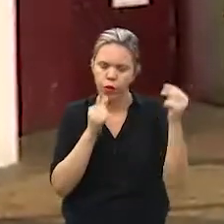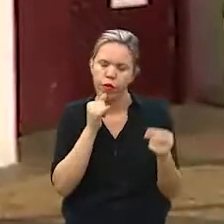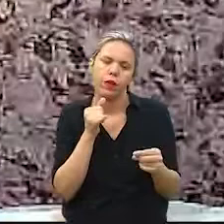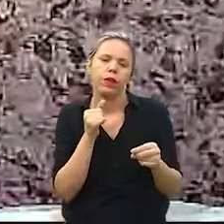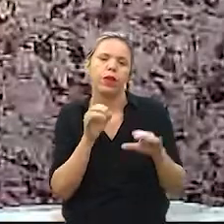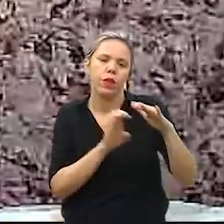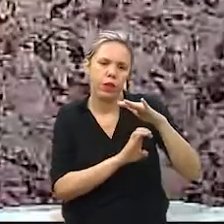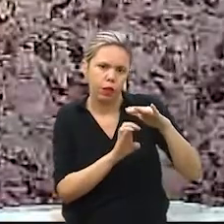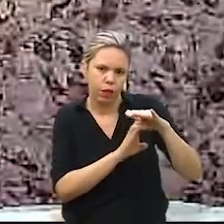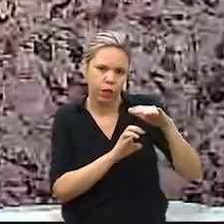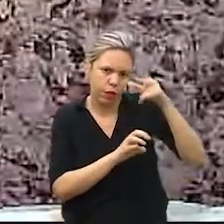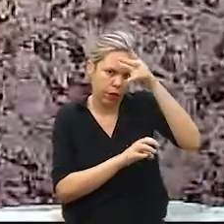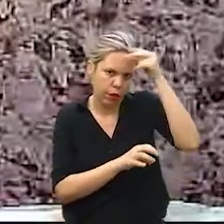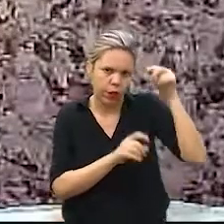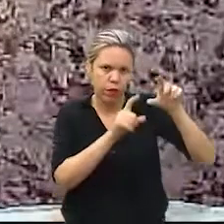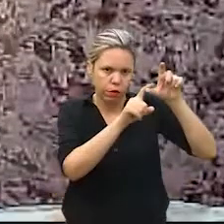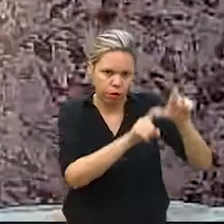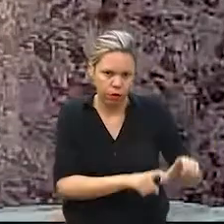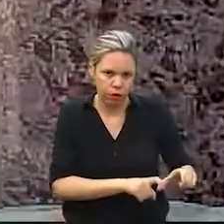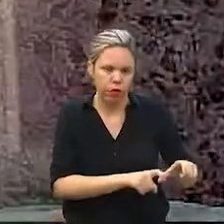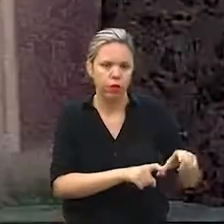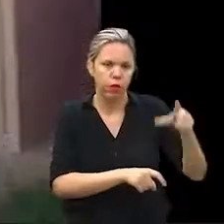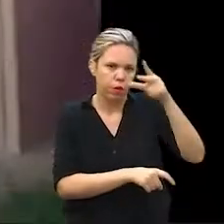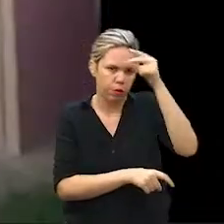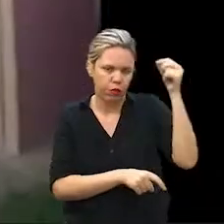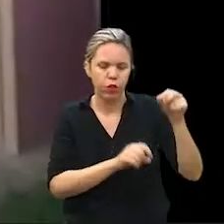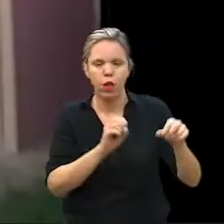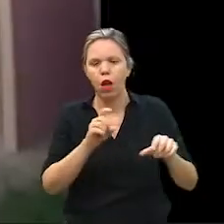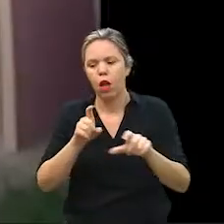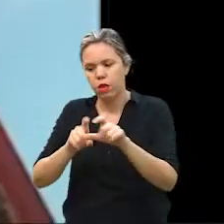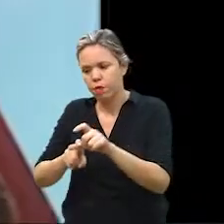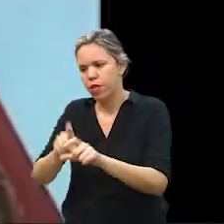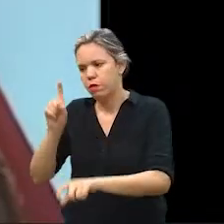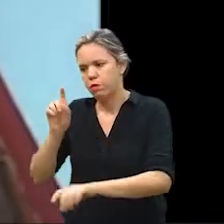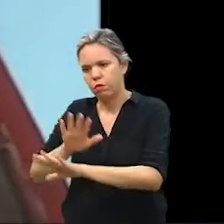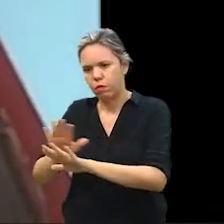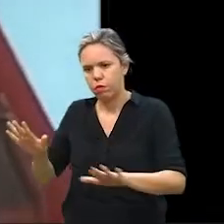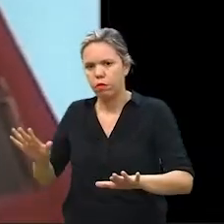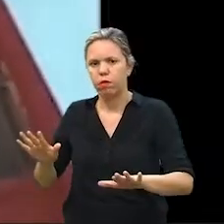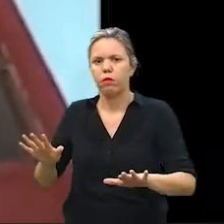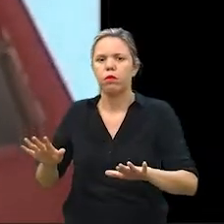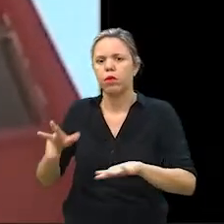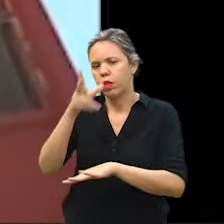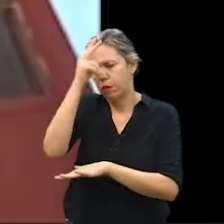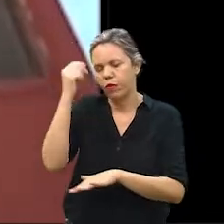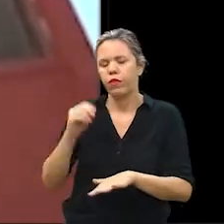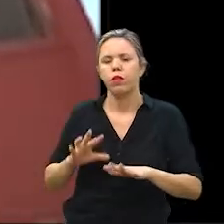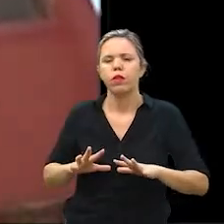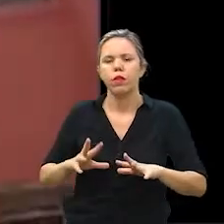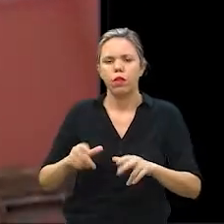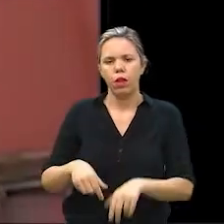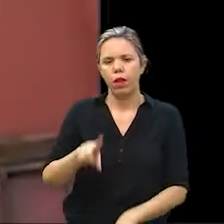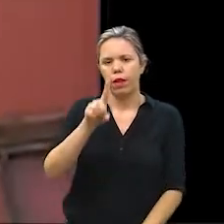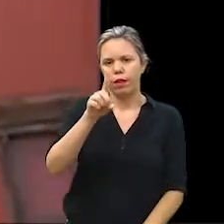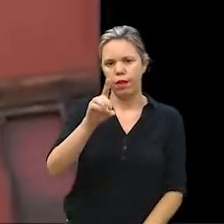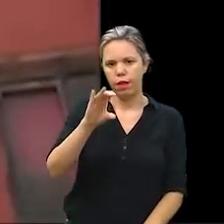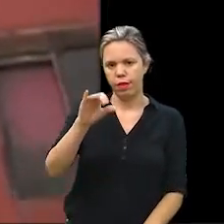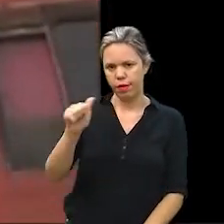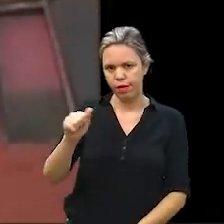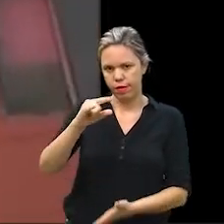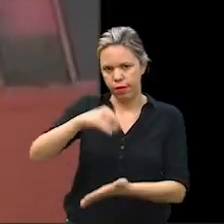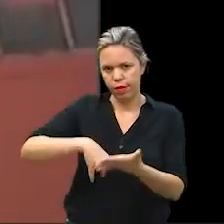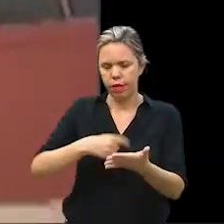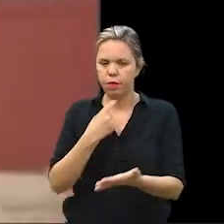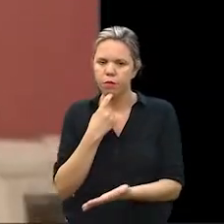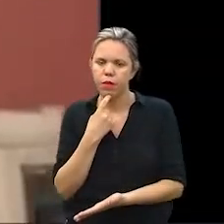empresa pública dependente e empresa pública não dependente. Todas as SAs, no caso de Campinas, nós